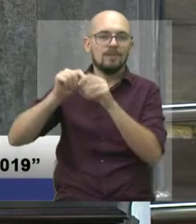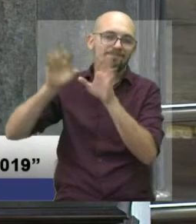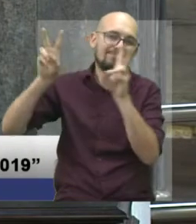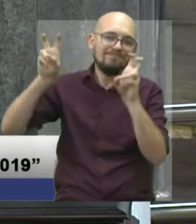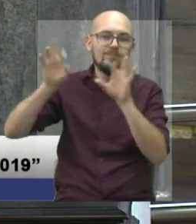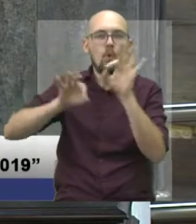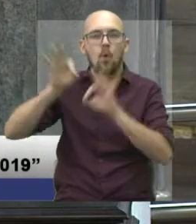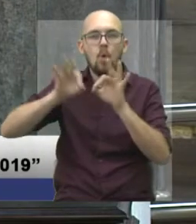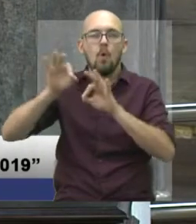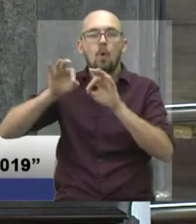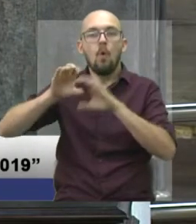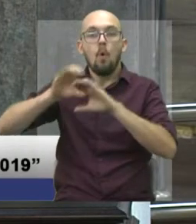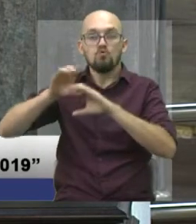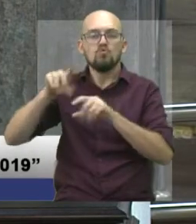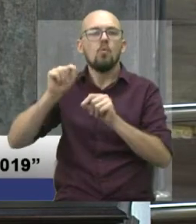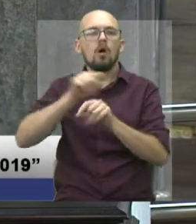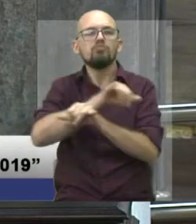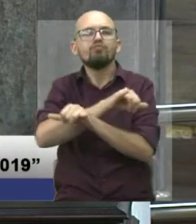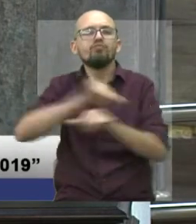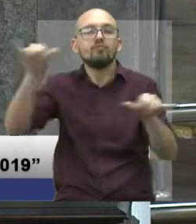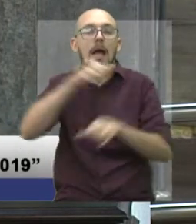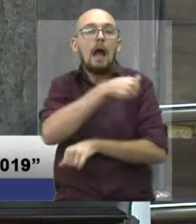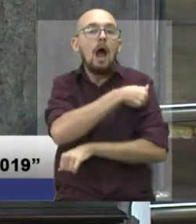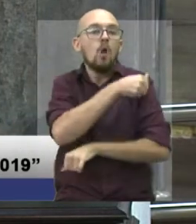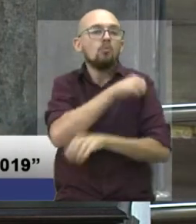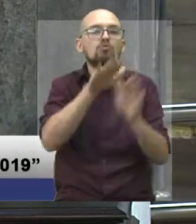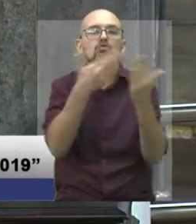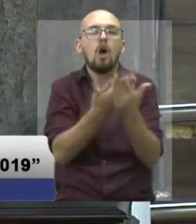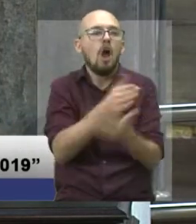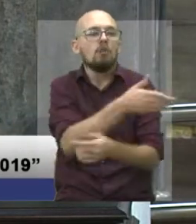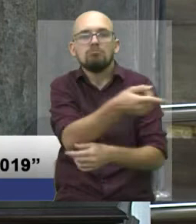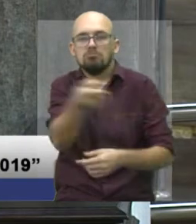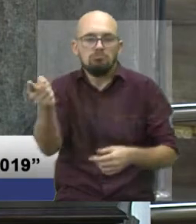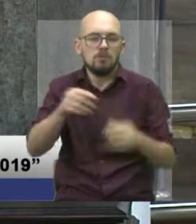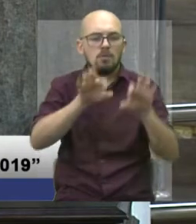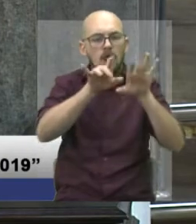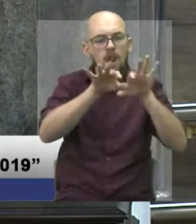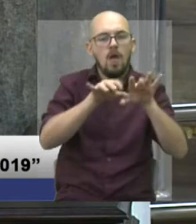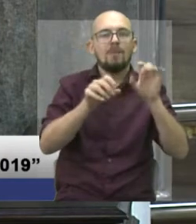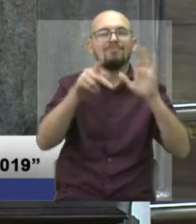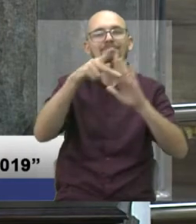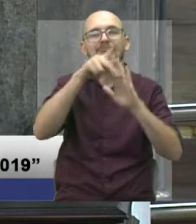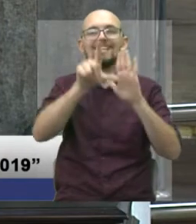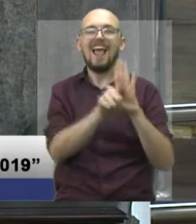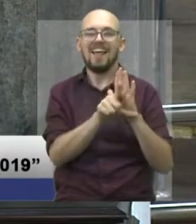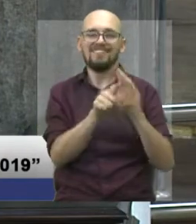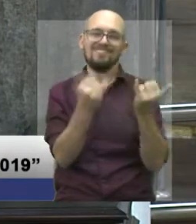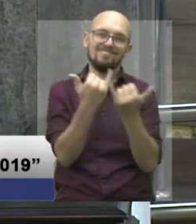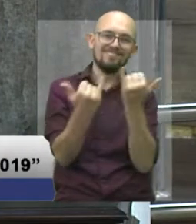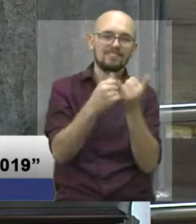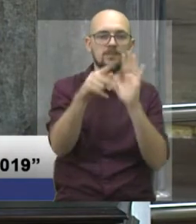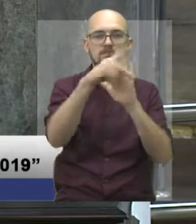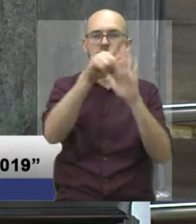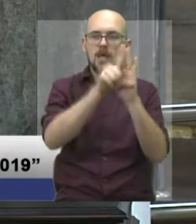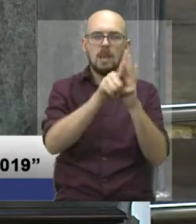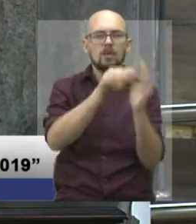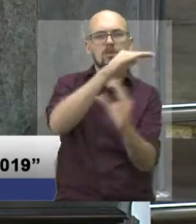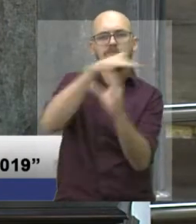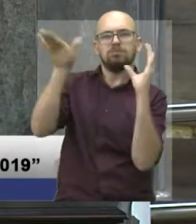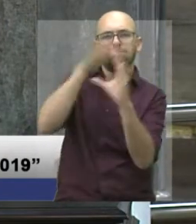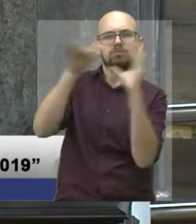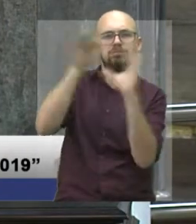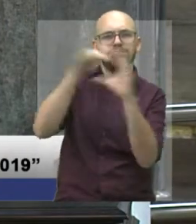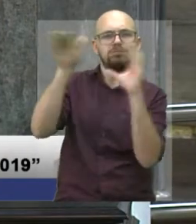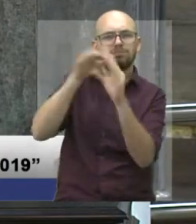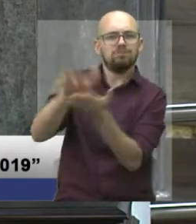projetos de lei, enviam para a Secretaria de Educação, e lá são triados, são selecionados. Dos mais